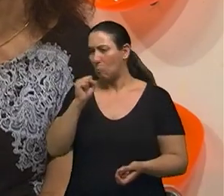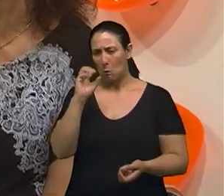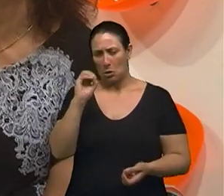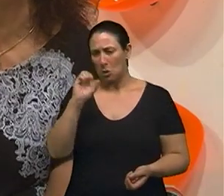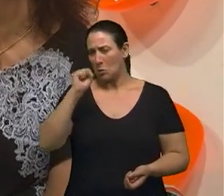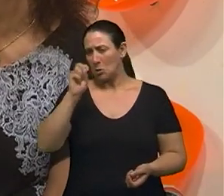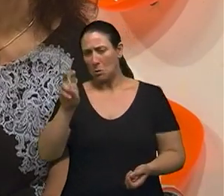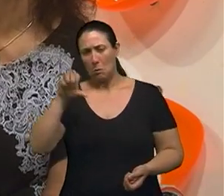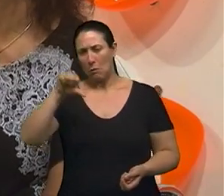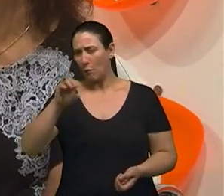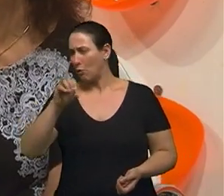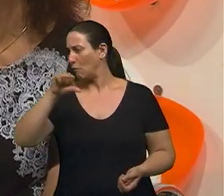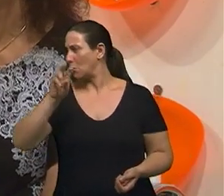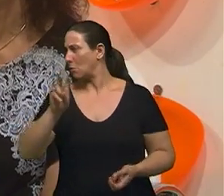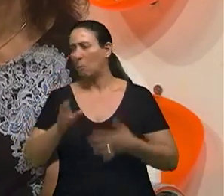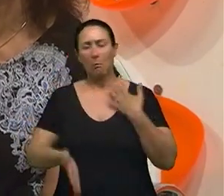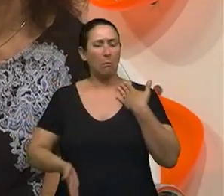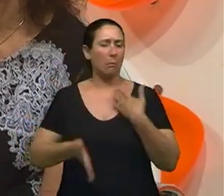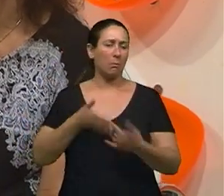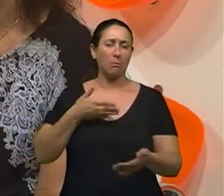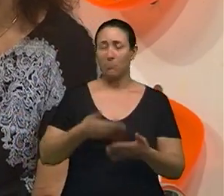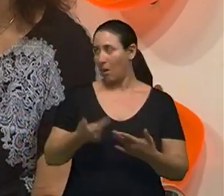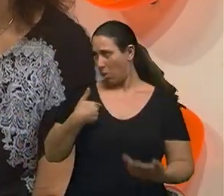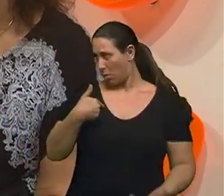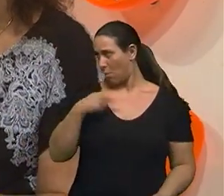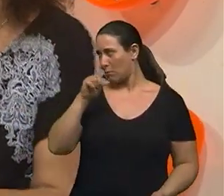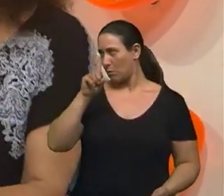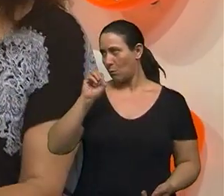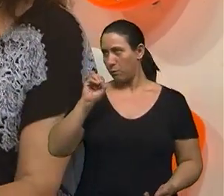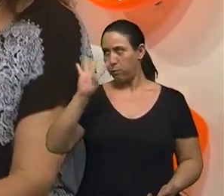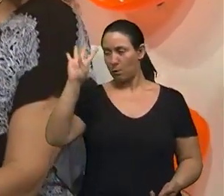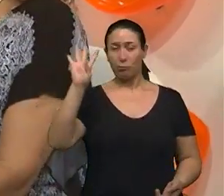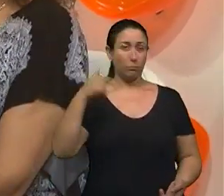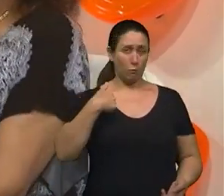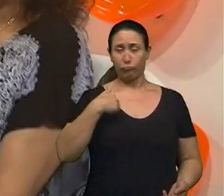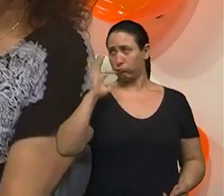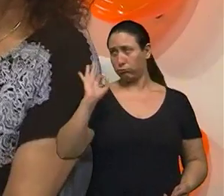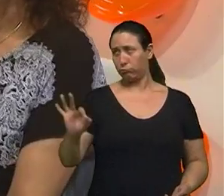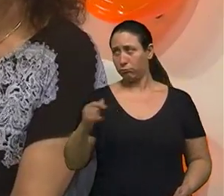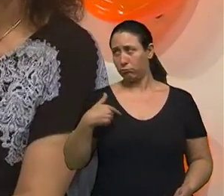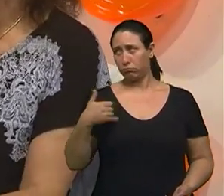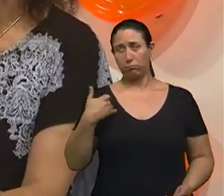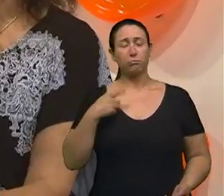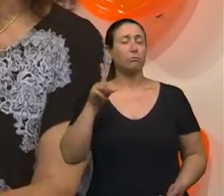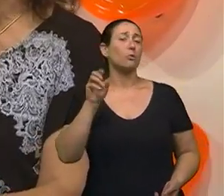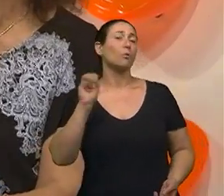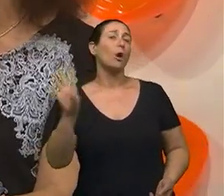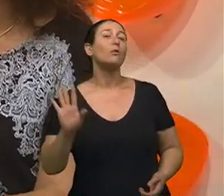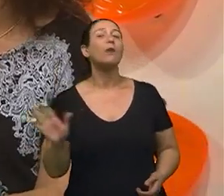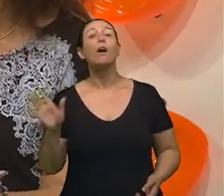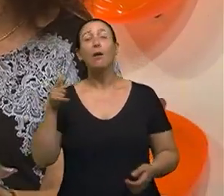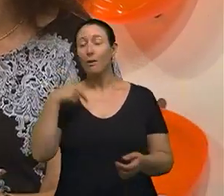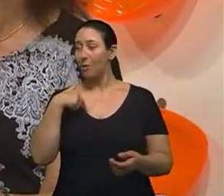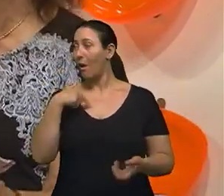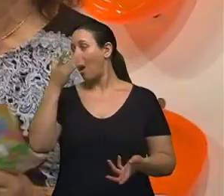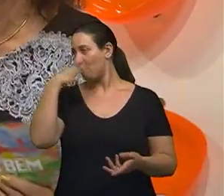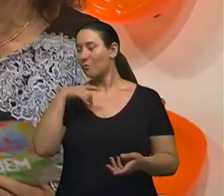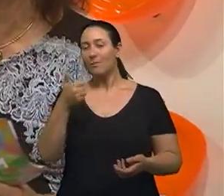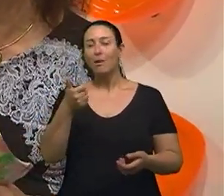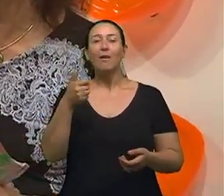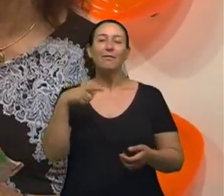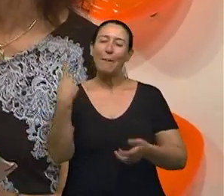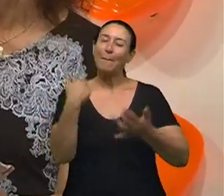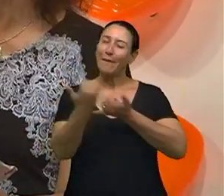85 90 95 104 que nem eu vou né eu vou até o 104 exercício físico e cuidando da alimentação né